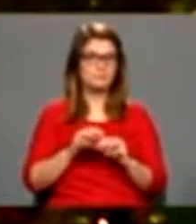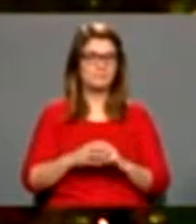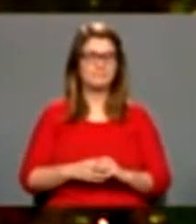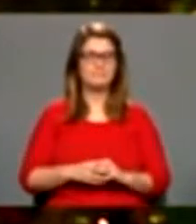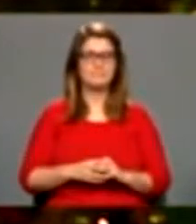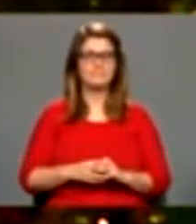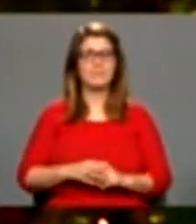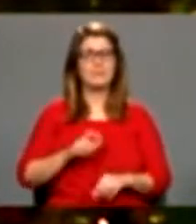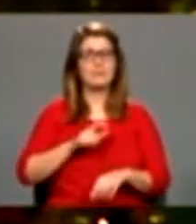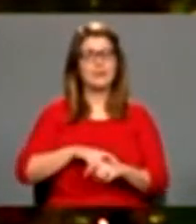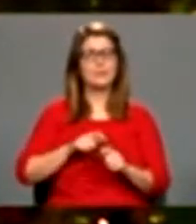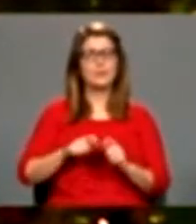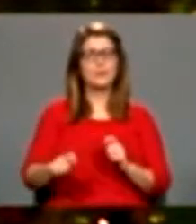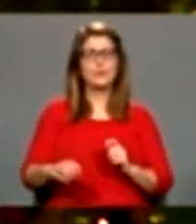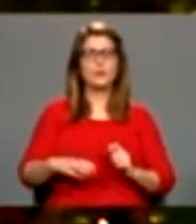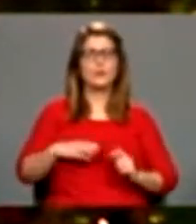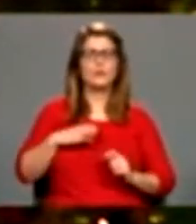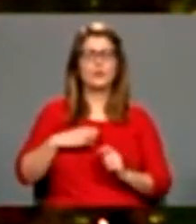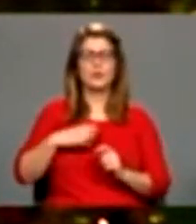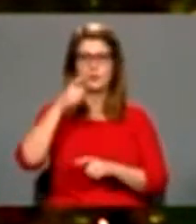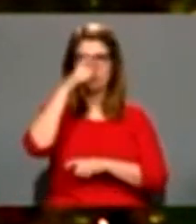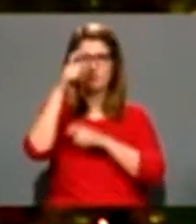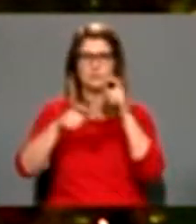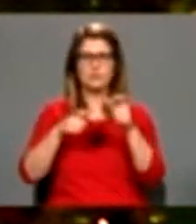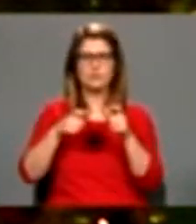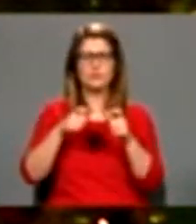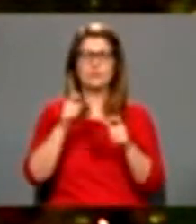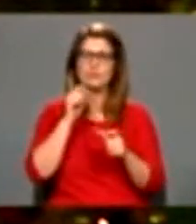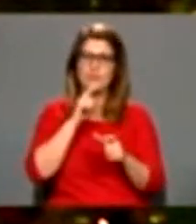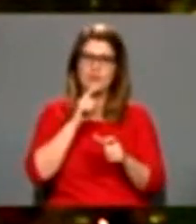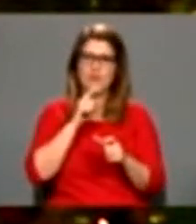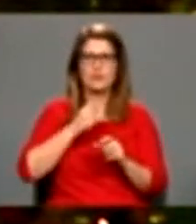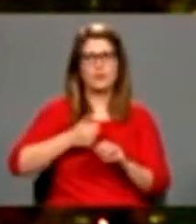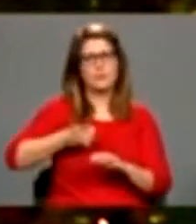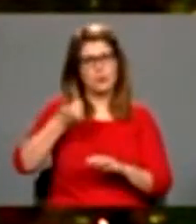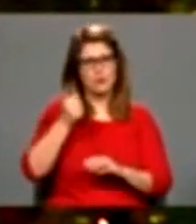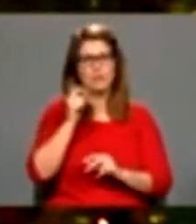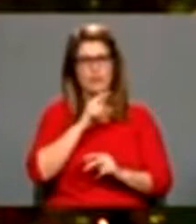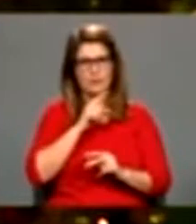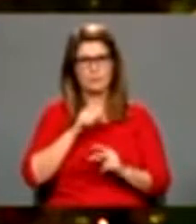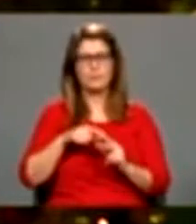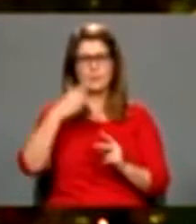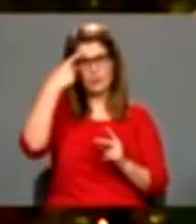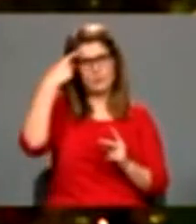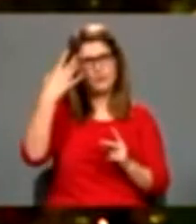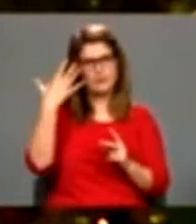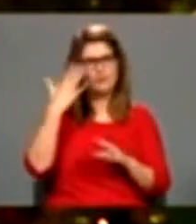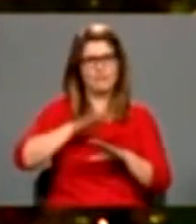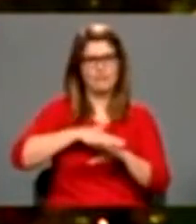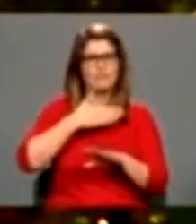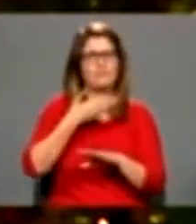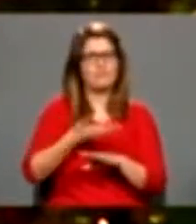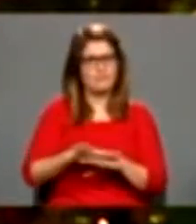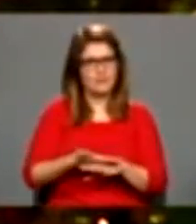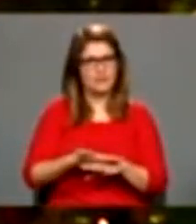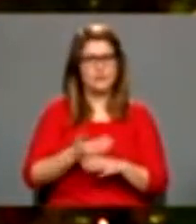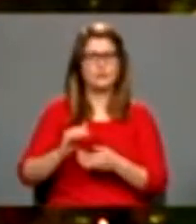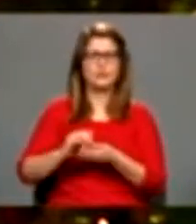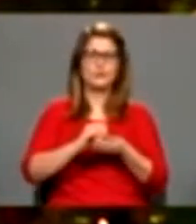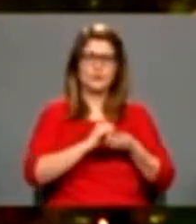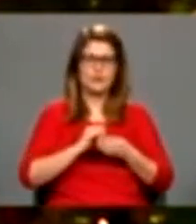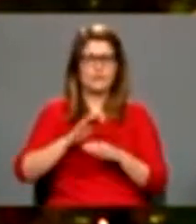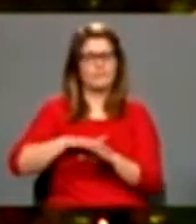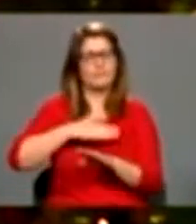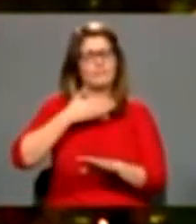na capacidade que o homem demonstra de ser melhor ser mais compreensivo mais solidário